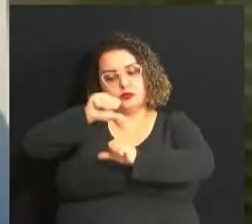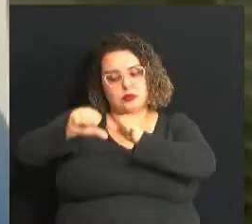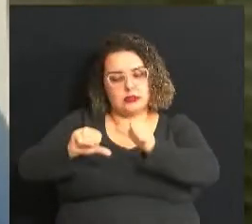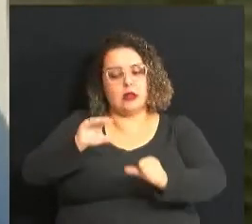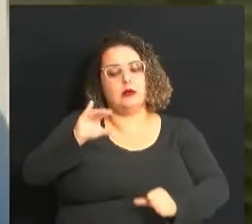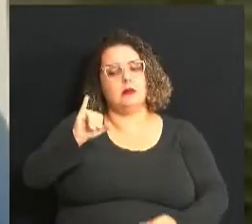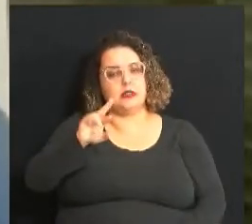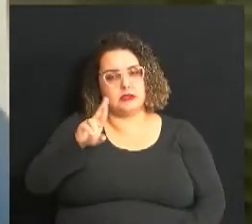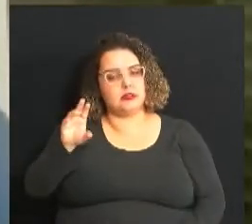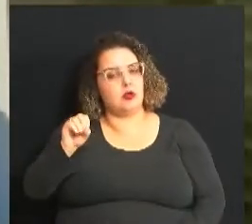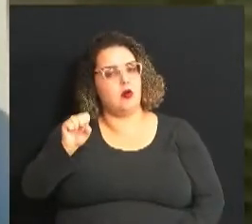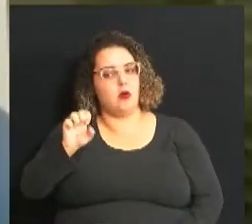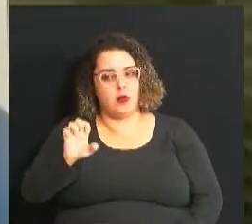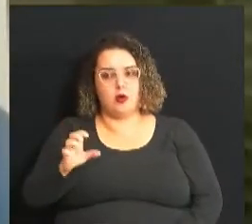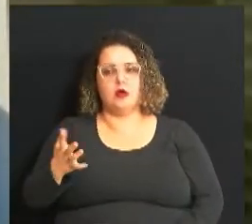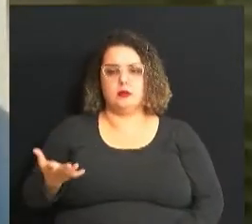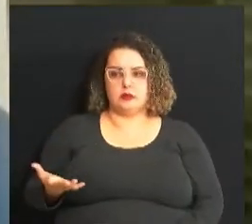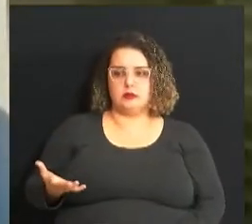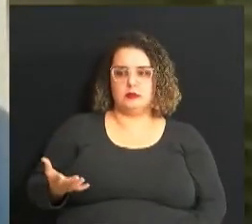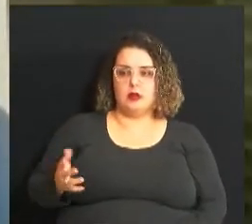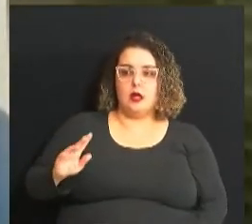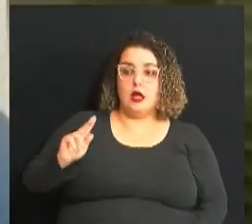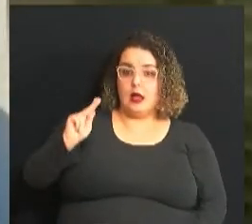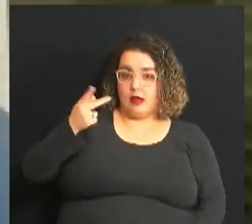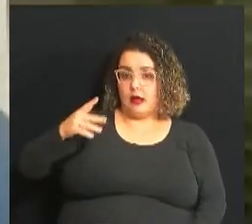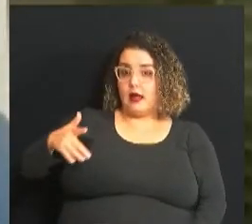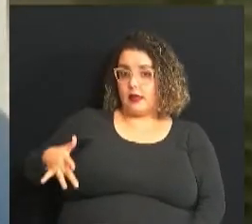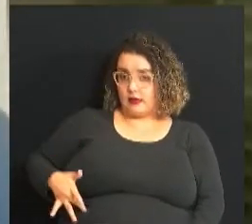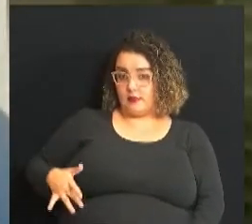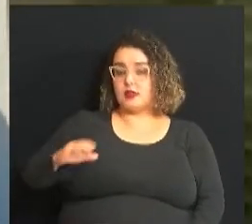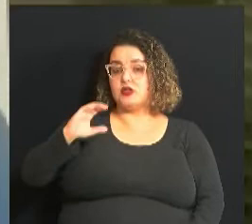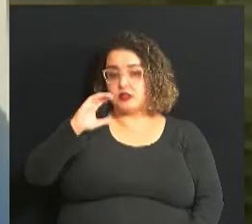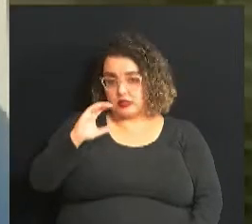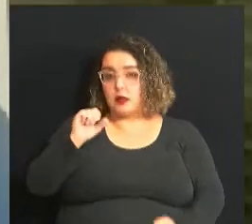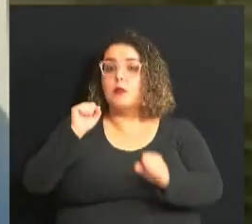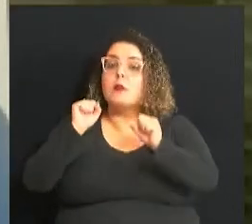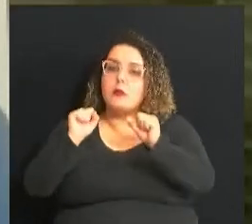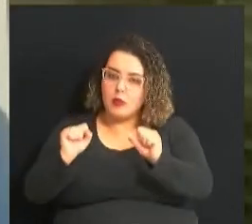a hepatite C, por exemplo, em alguns casos, pode sim